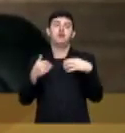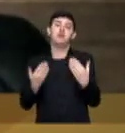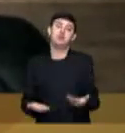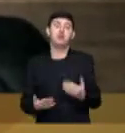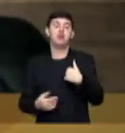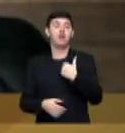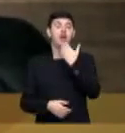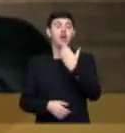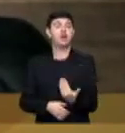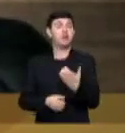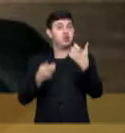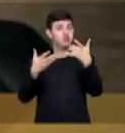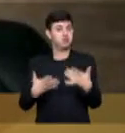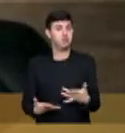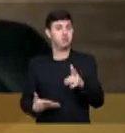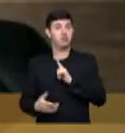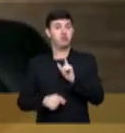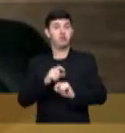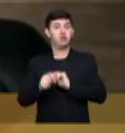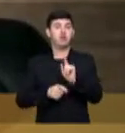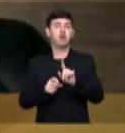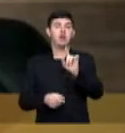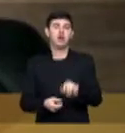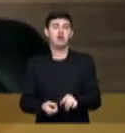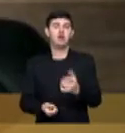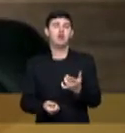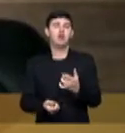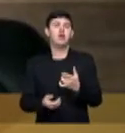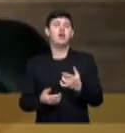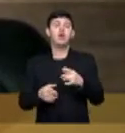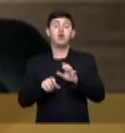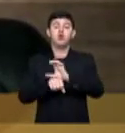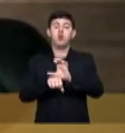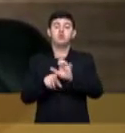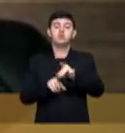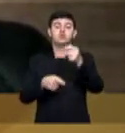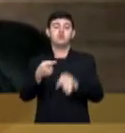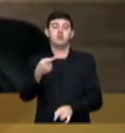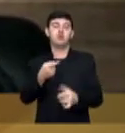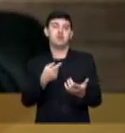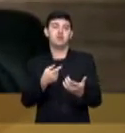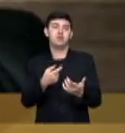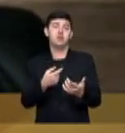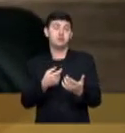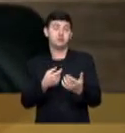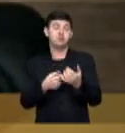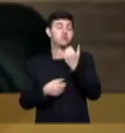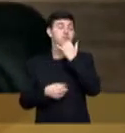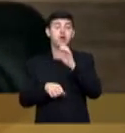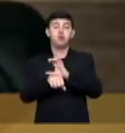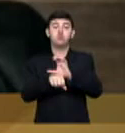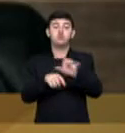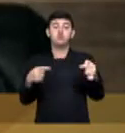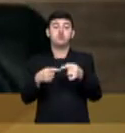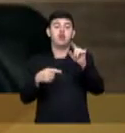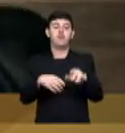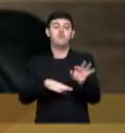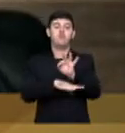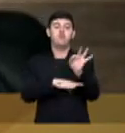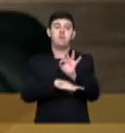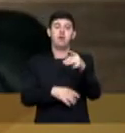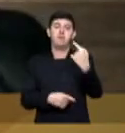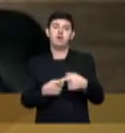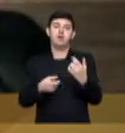alega ser portadora de vício de inconstitucionalidade formal. Eis que,